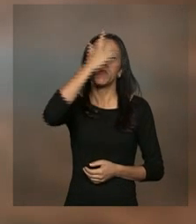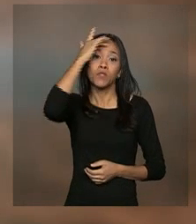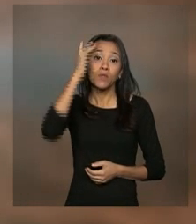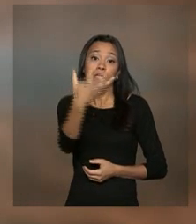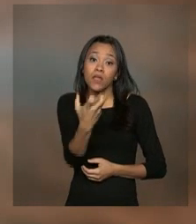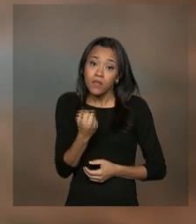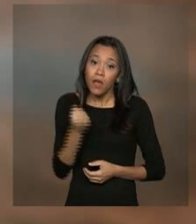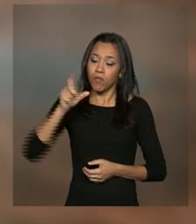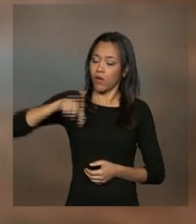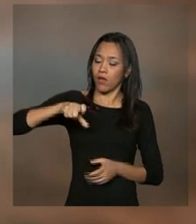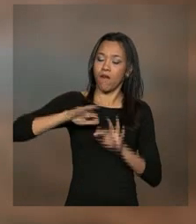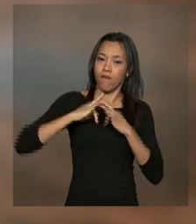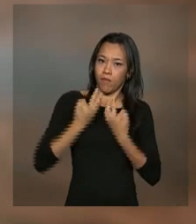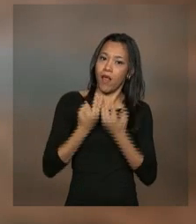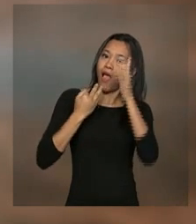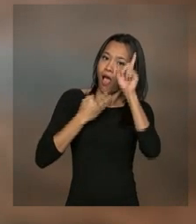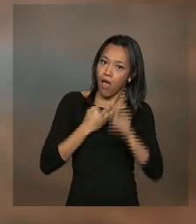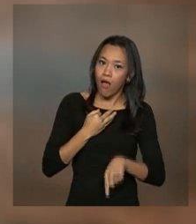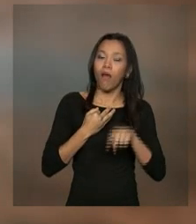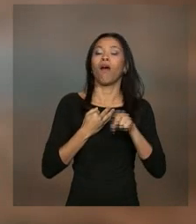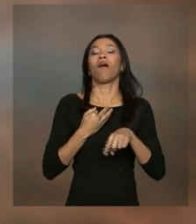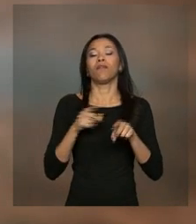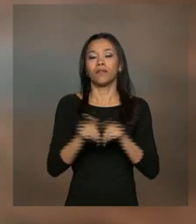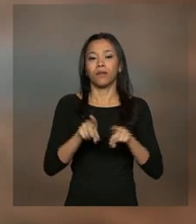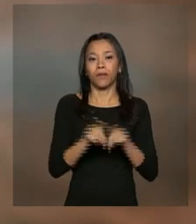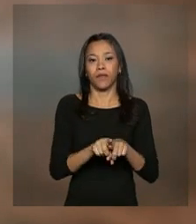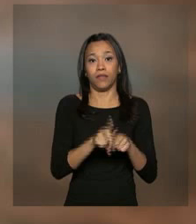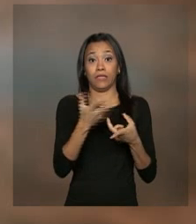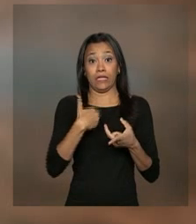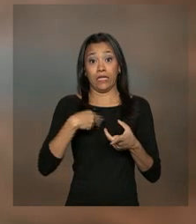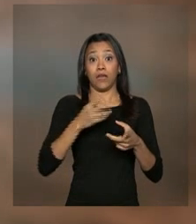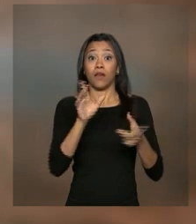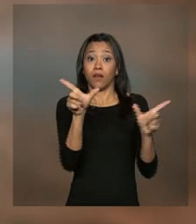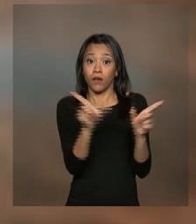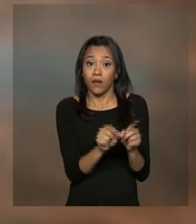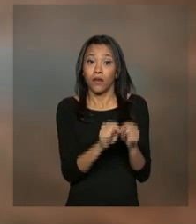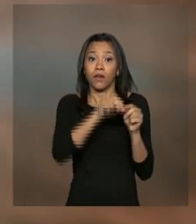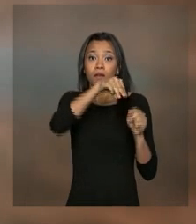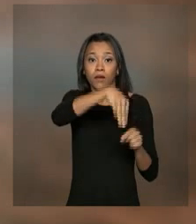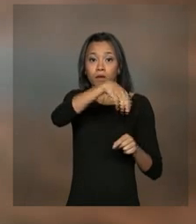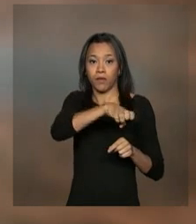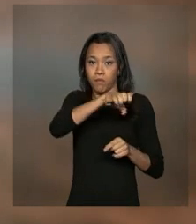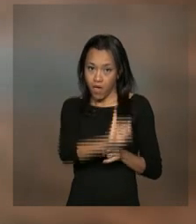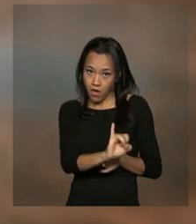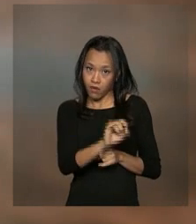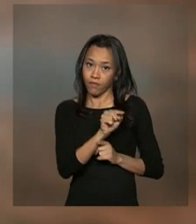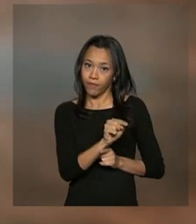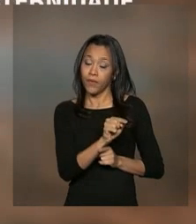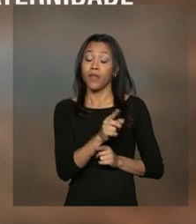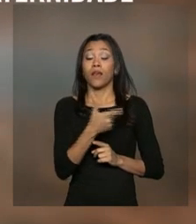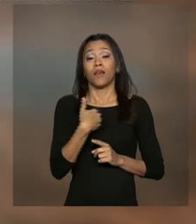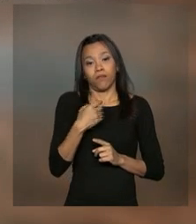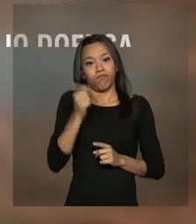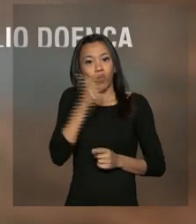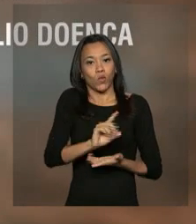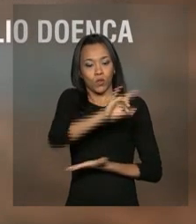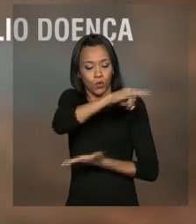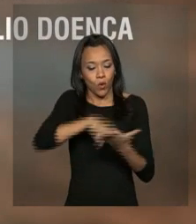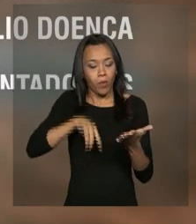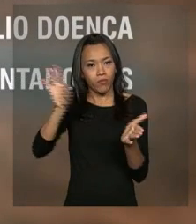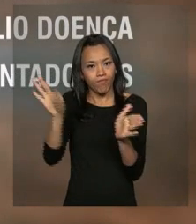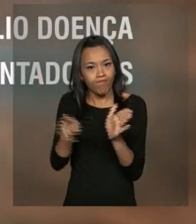Bolsa Família são microempreendedores individuais, conhecidos como MEI. Com a formalização, garantem